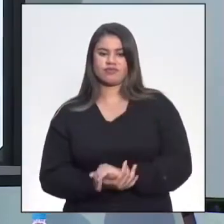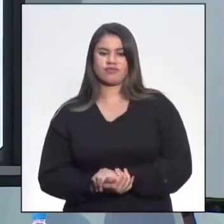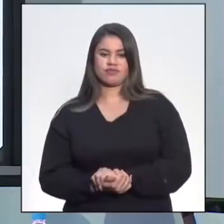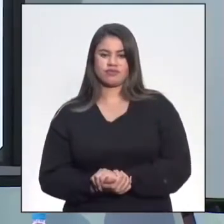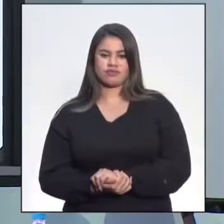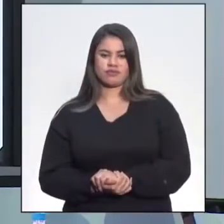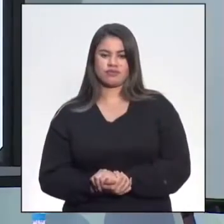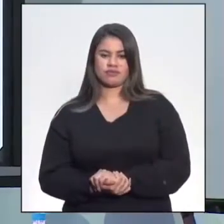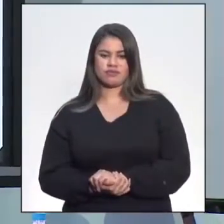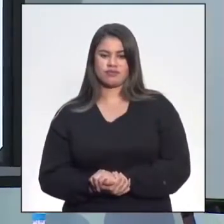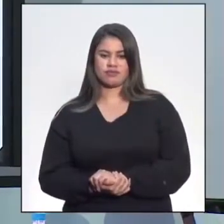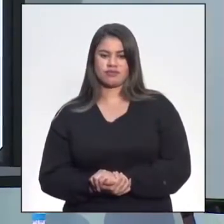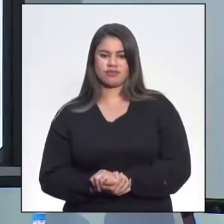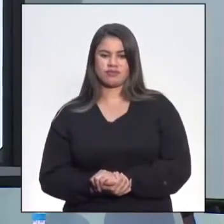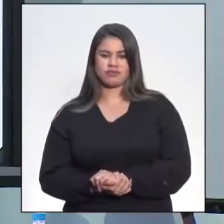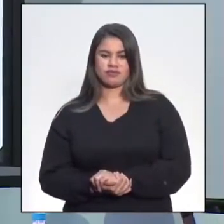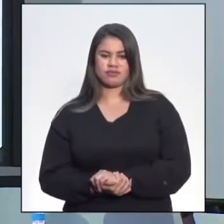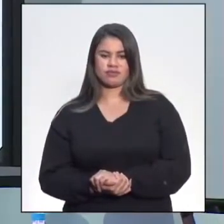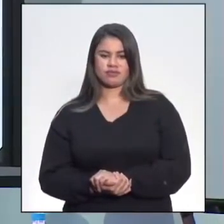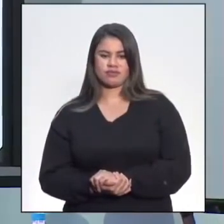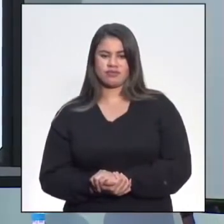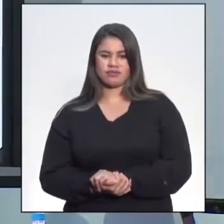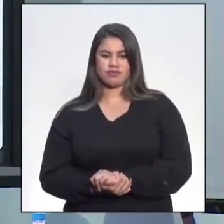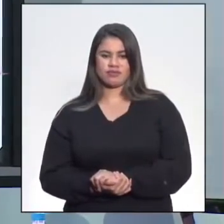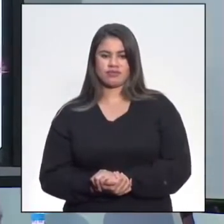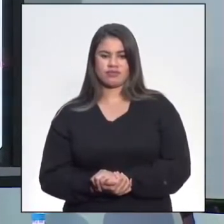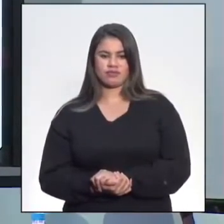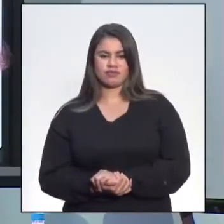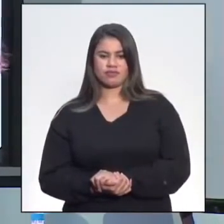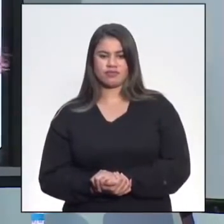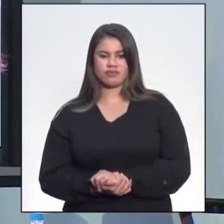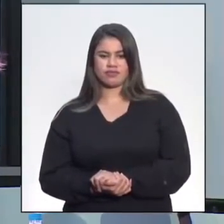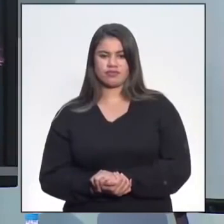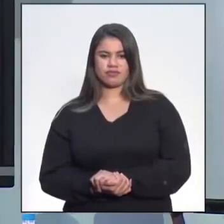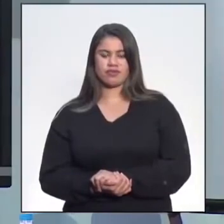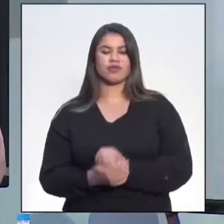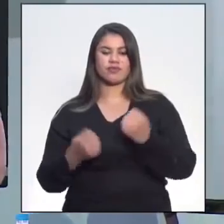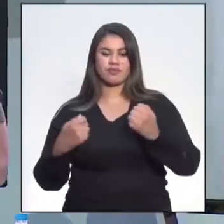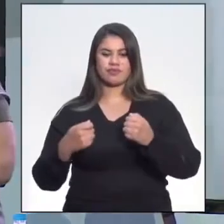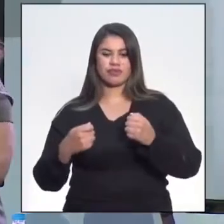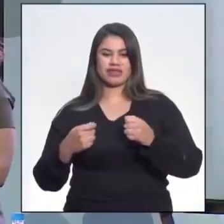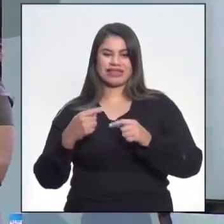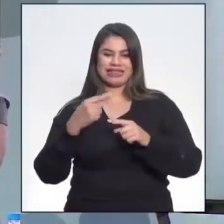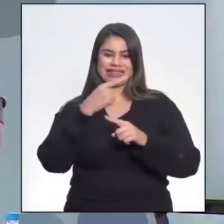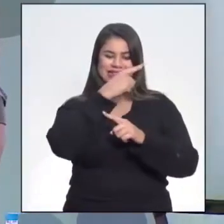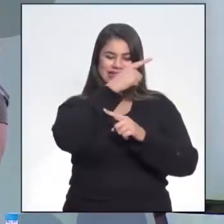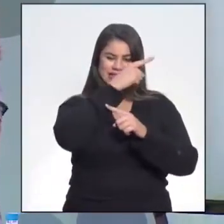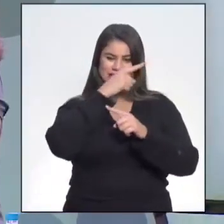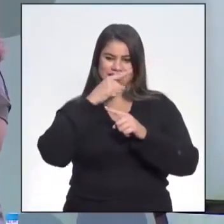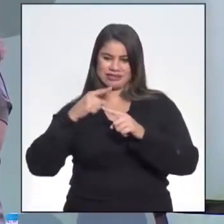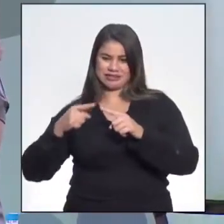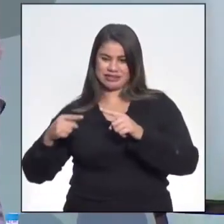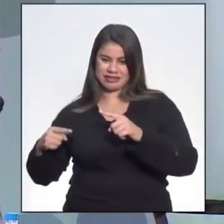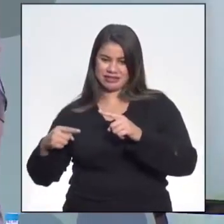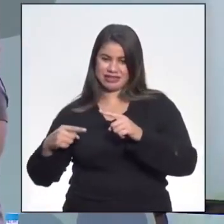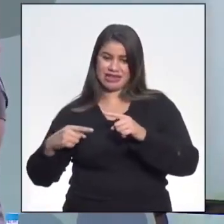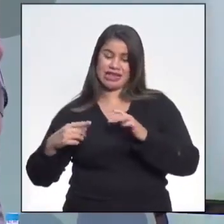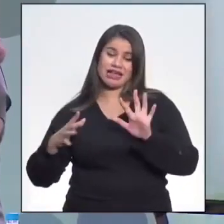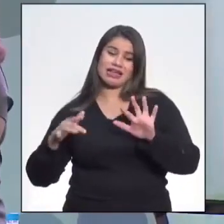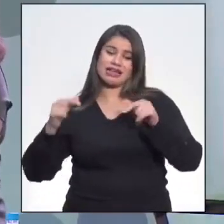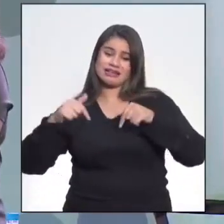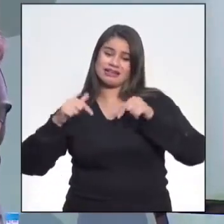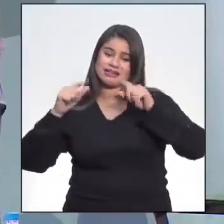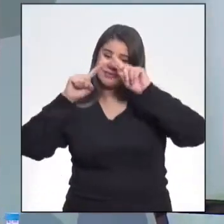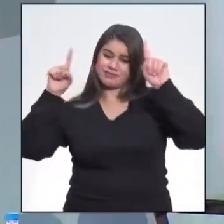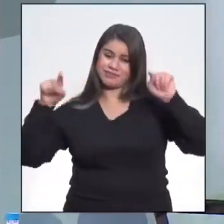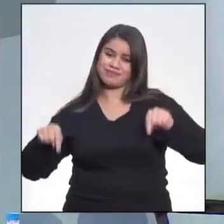reta, mas a gente tenta. Aqui. Agora, a gente tem que traçar uma reta. É claro que a minha, aqui nessa lousa, vai ficar um caos. Mas você, com uma